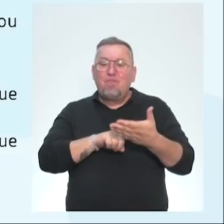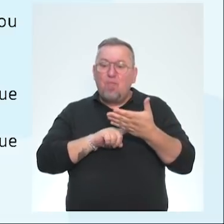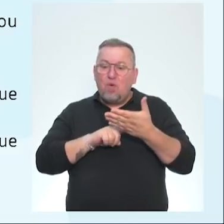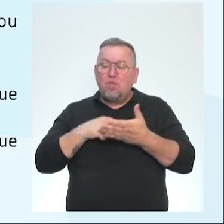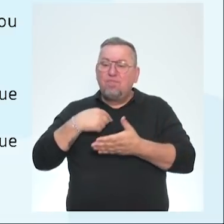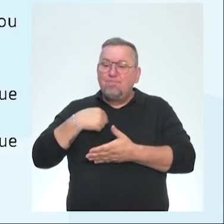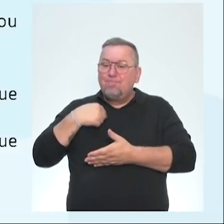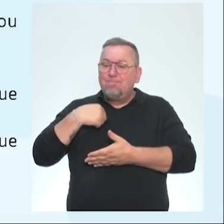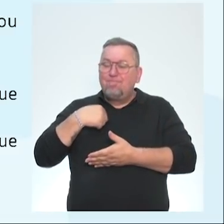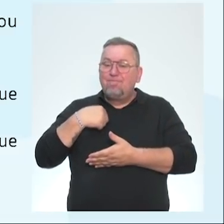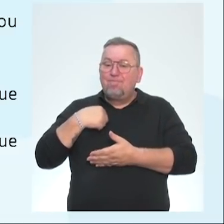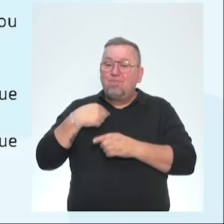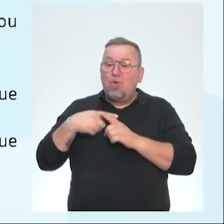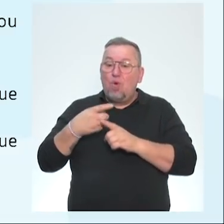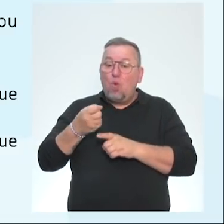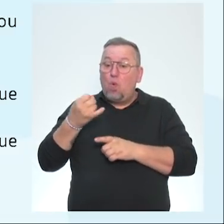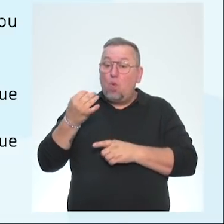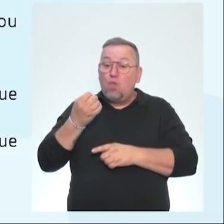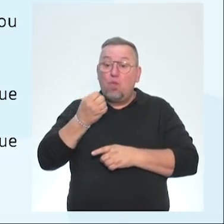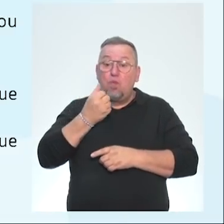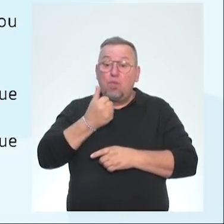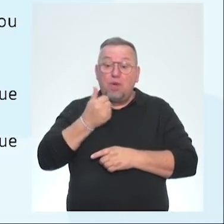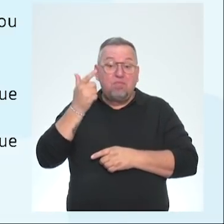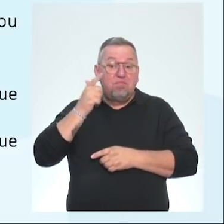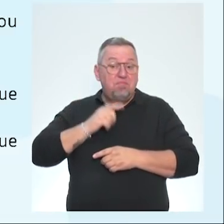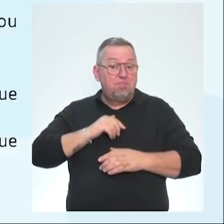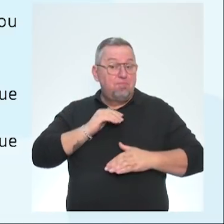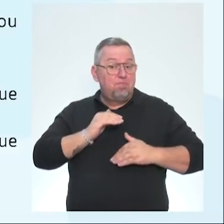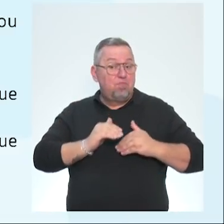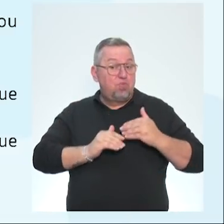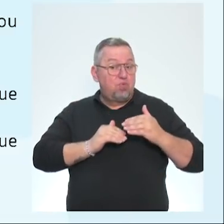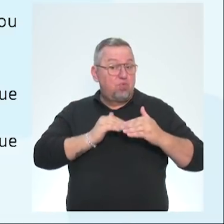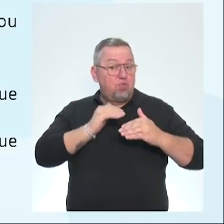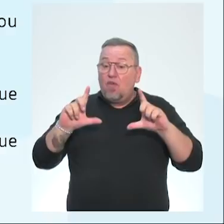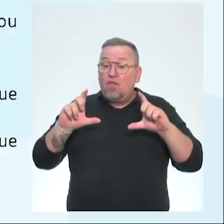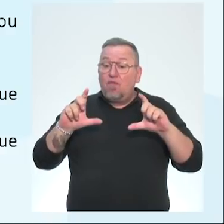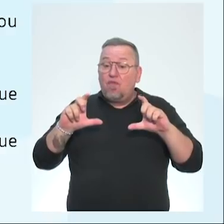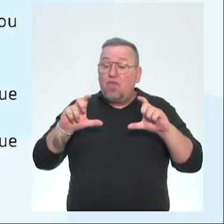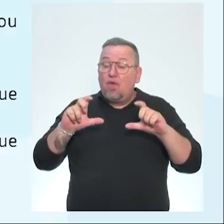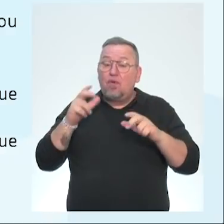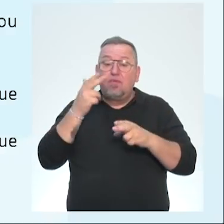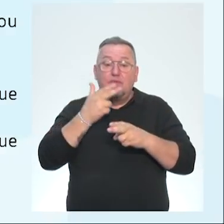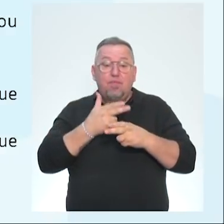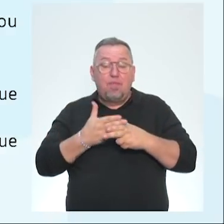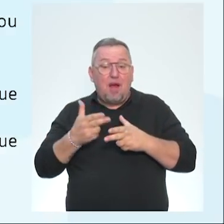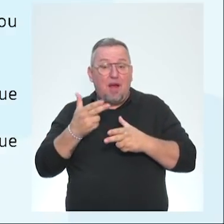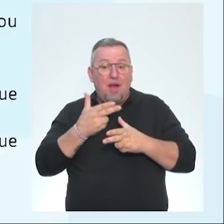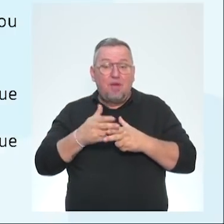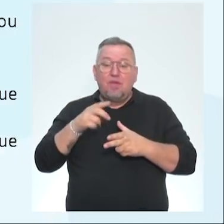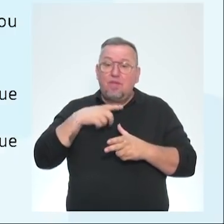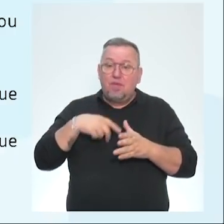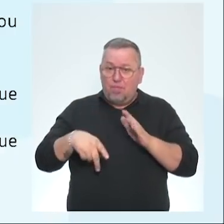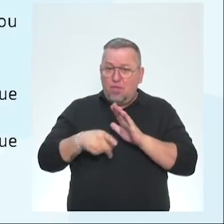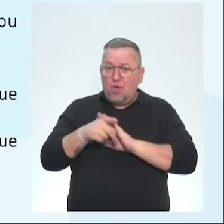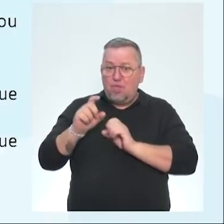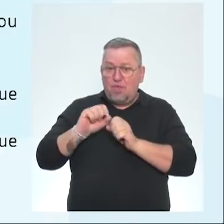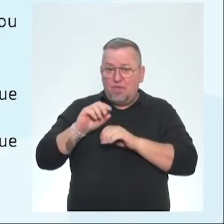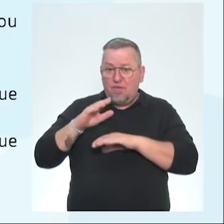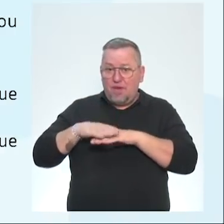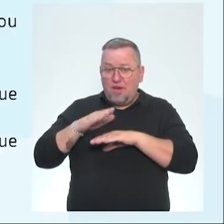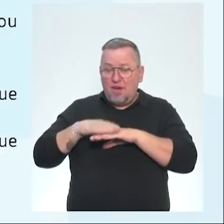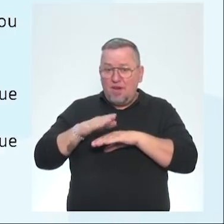sou. Porque olha o quanto que eu fui me desenvolvendo ao longo desse caminho. Olha o quanto essa atividade mostra toda a minha história